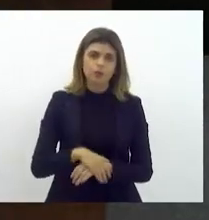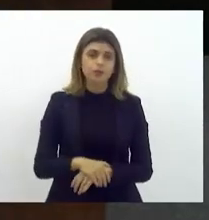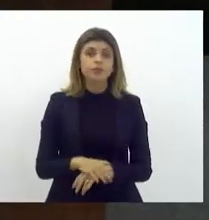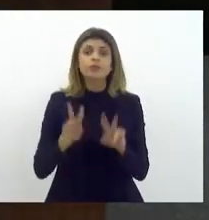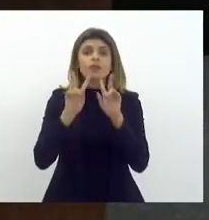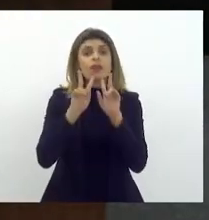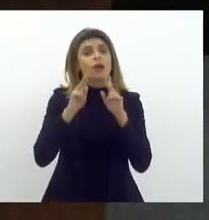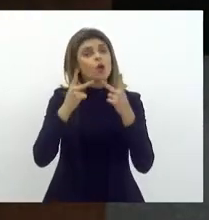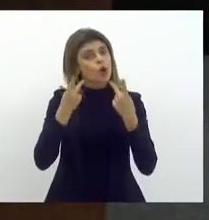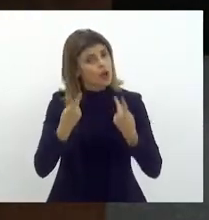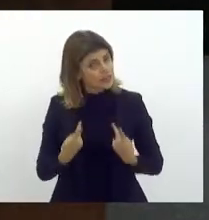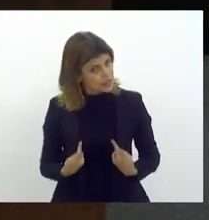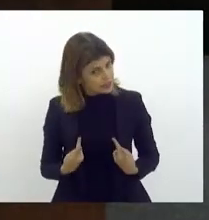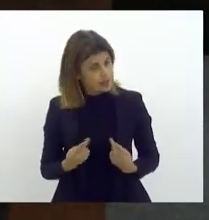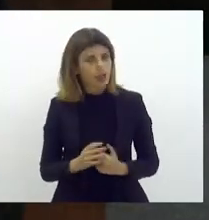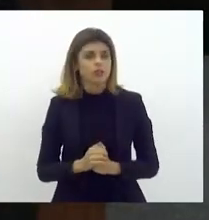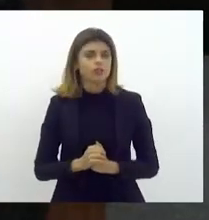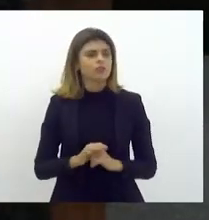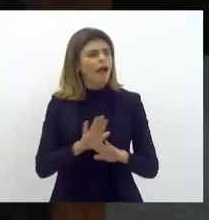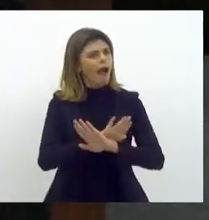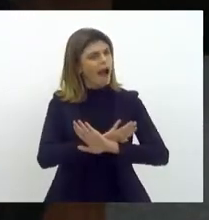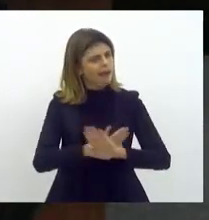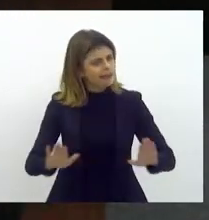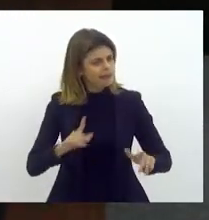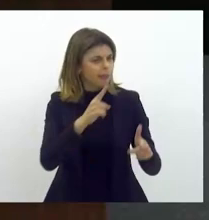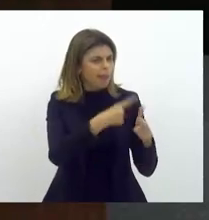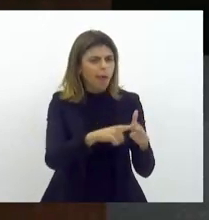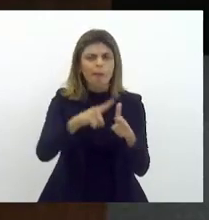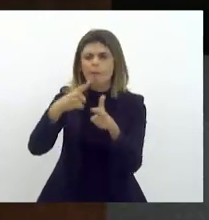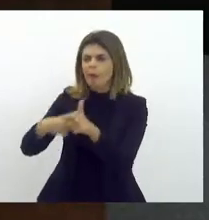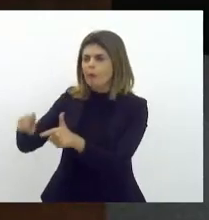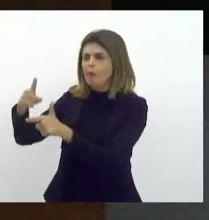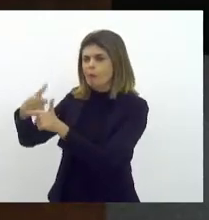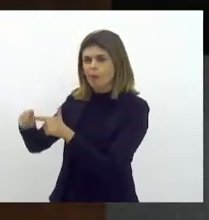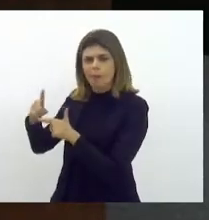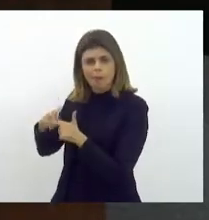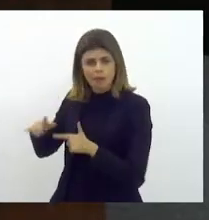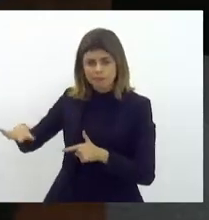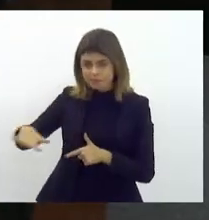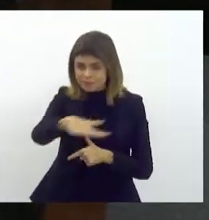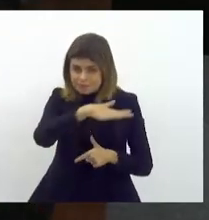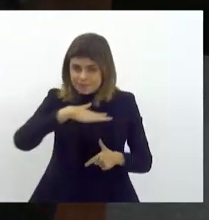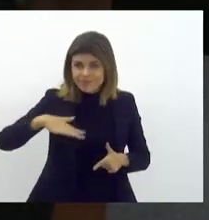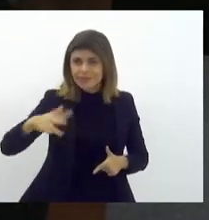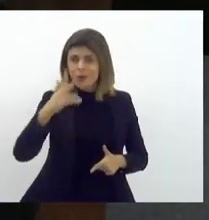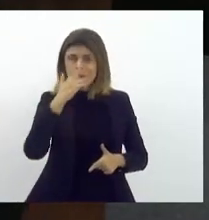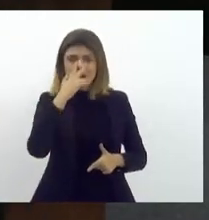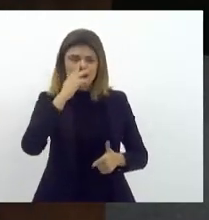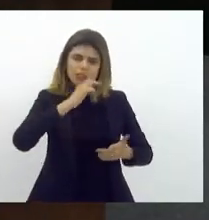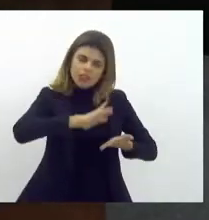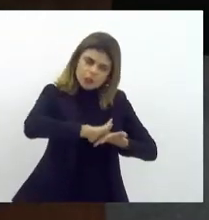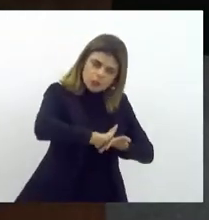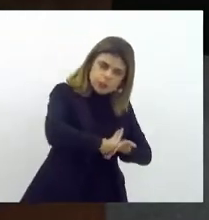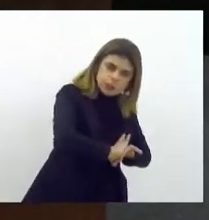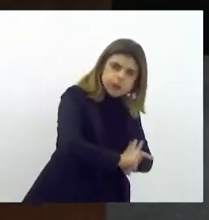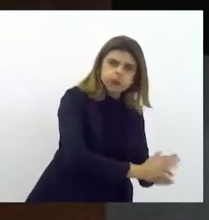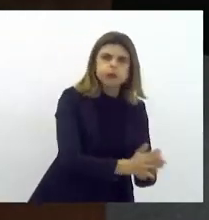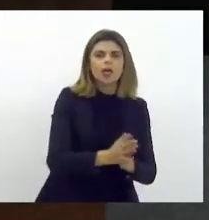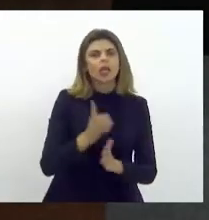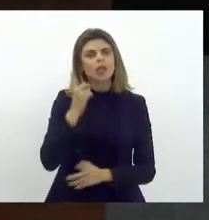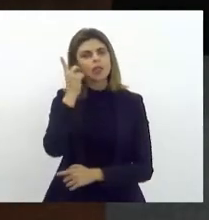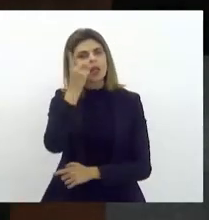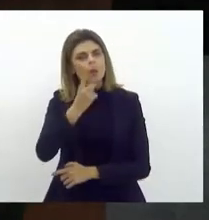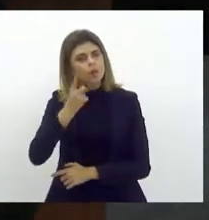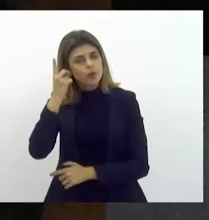reconhecendo que do jeito que tava Deputado Bacelar era uma chácara menos deputados